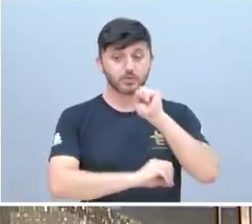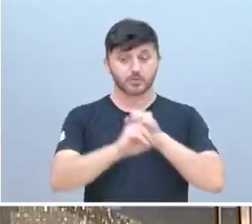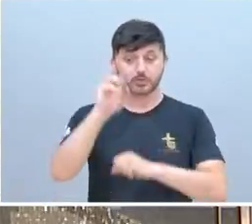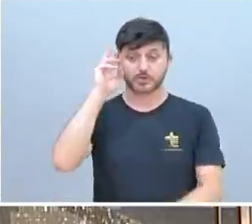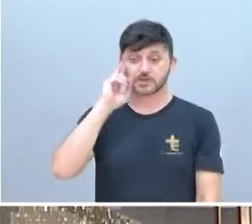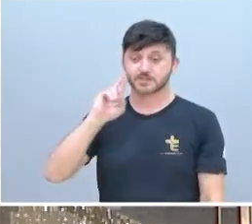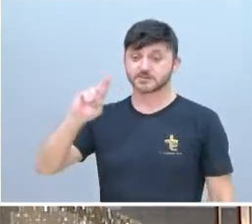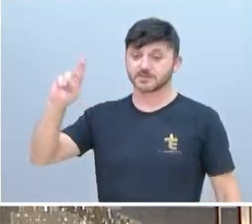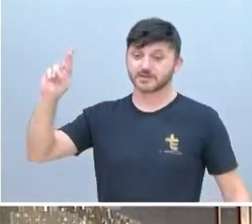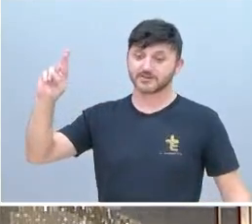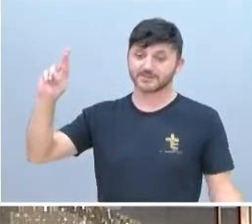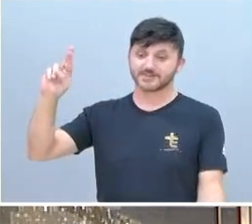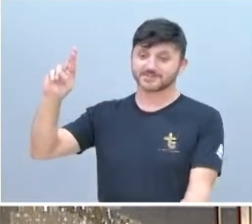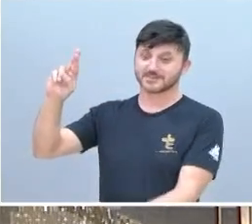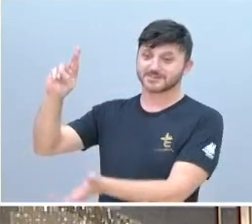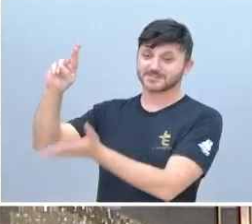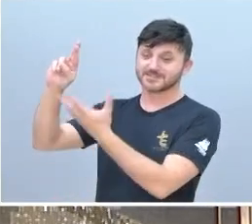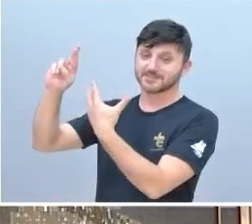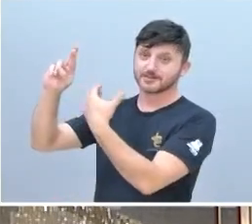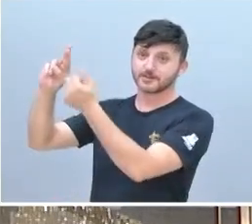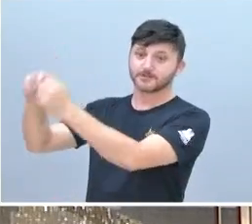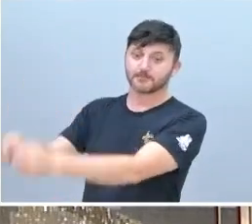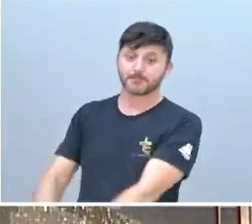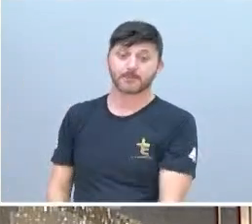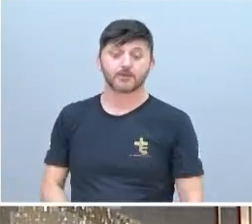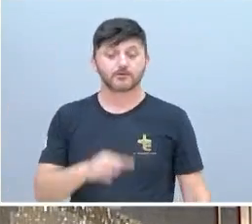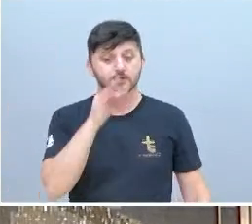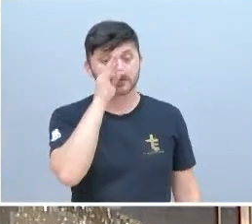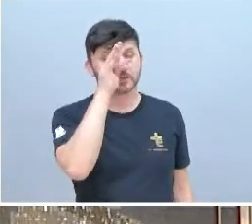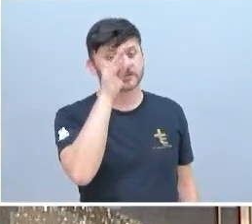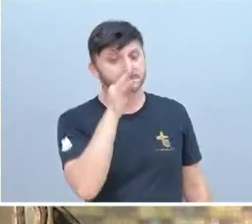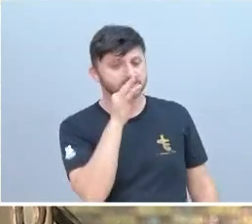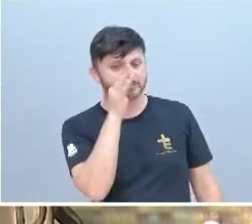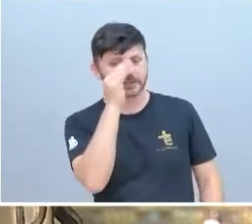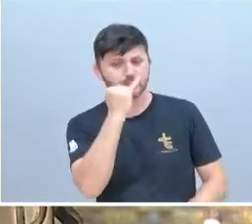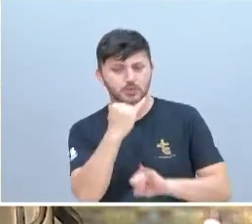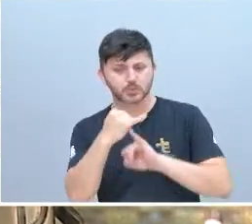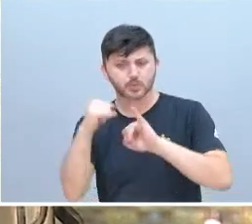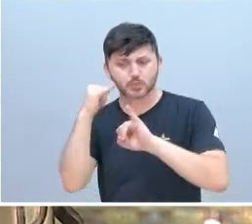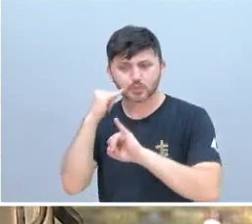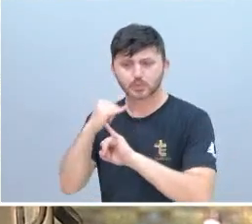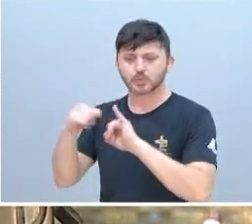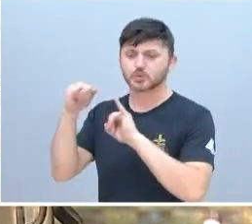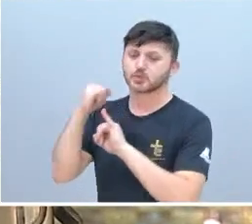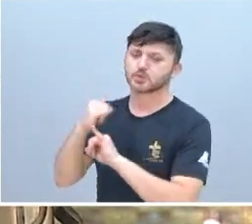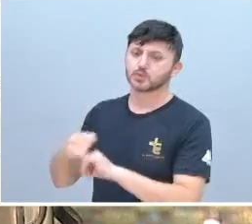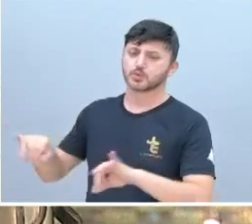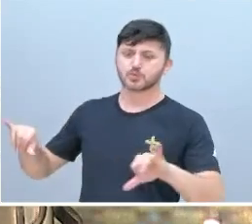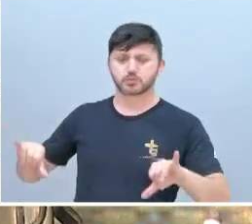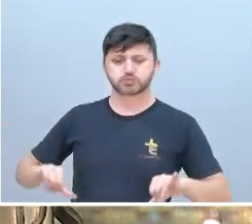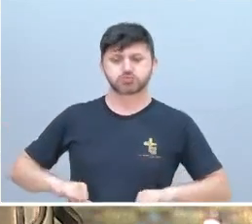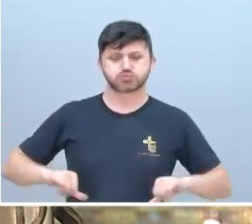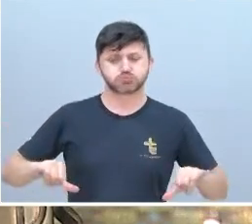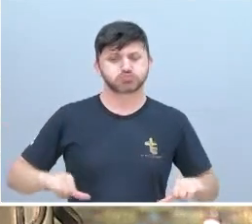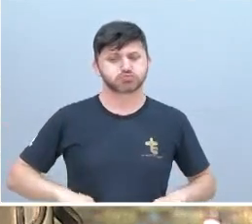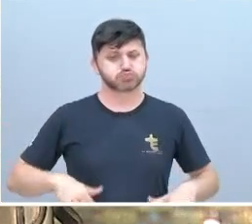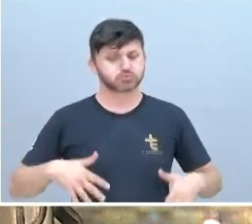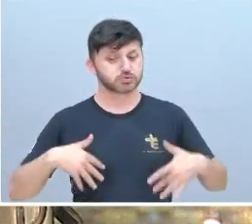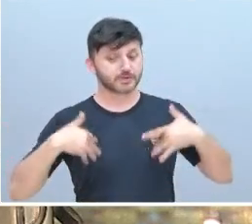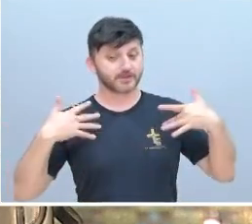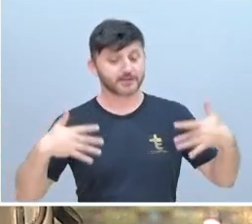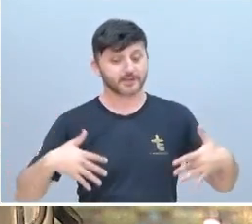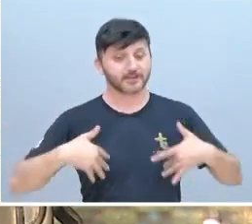Senhor, oh, recebe, Senhor. Flores, espinhos, dor e